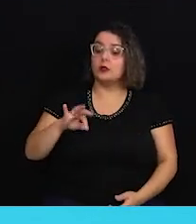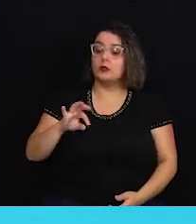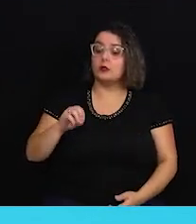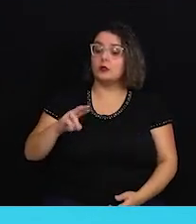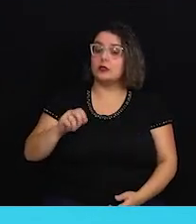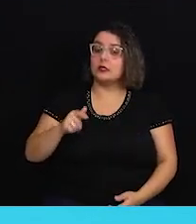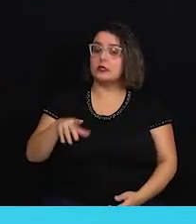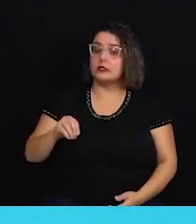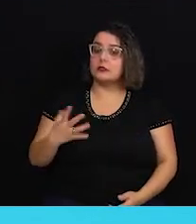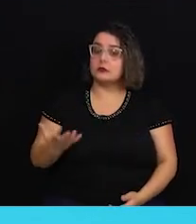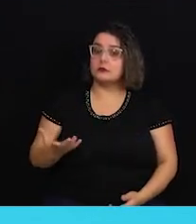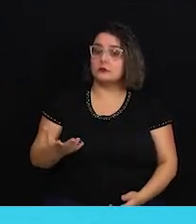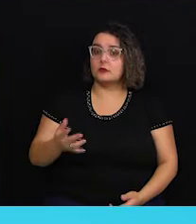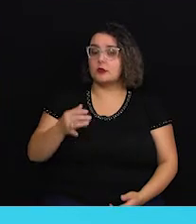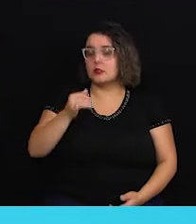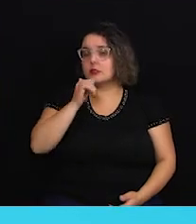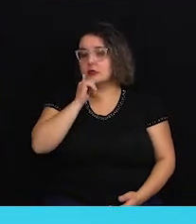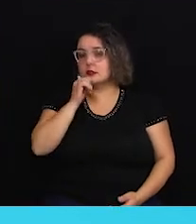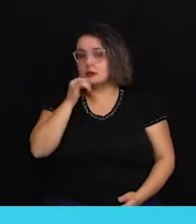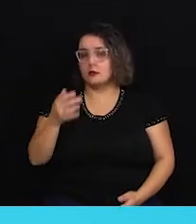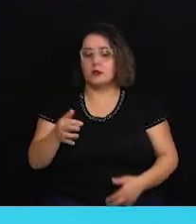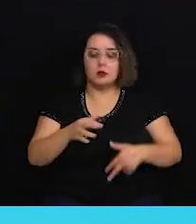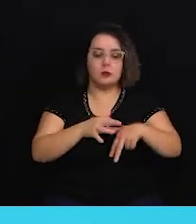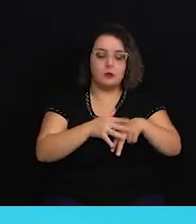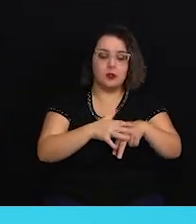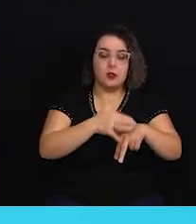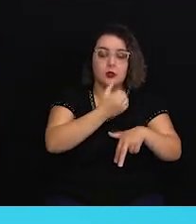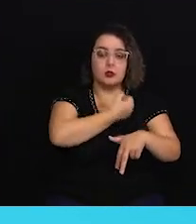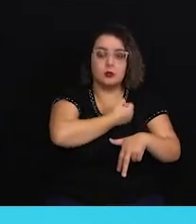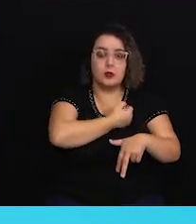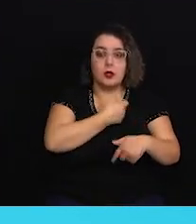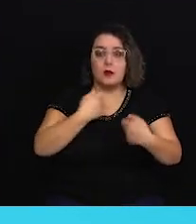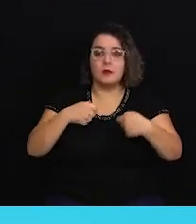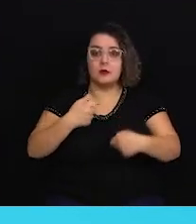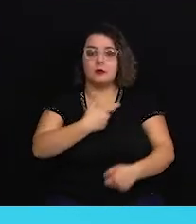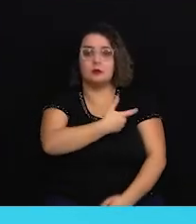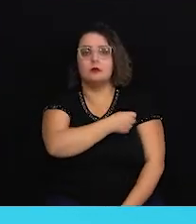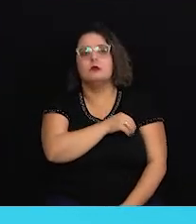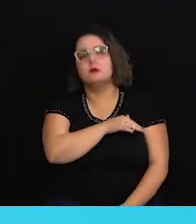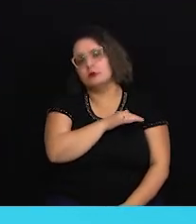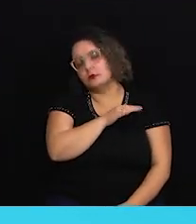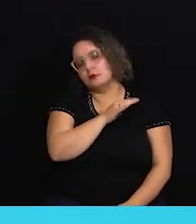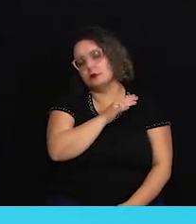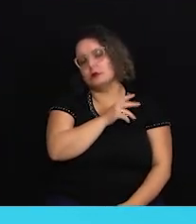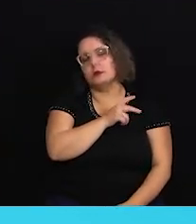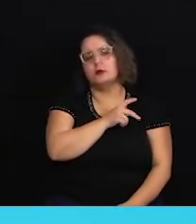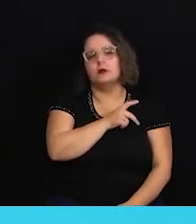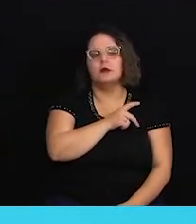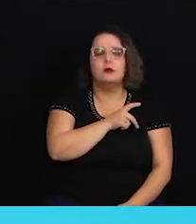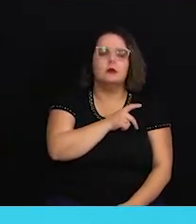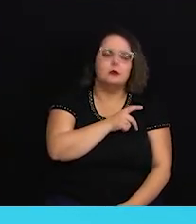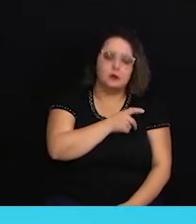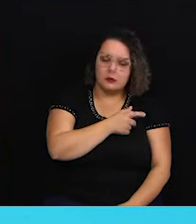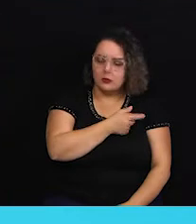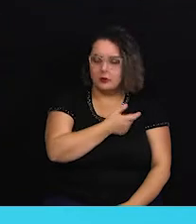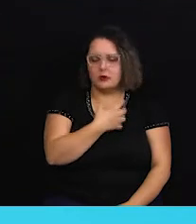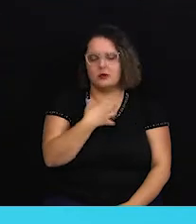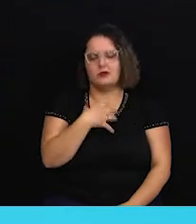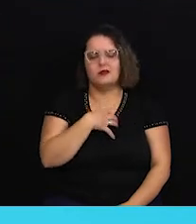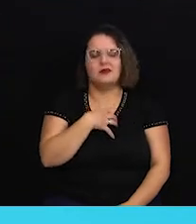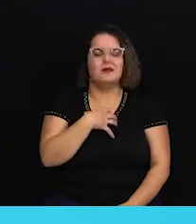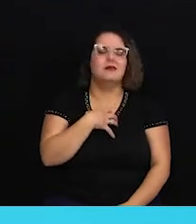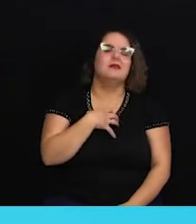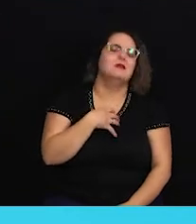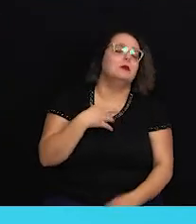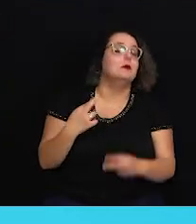que me diz, por exemplo, seu paciente em número, seu paciente se ele está precisando de mais anestésico para não acordar, se ele está tendo alguma sensação